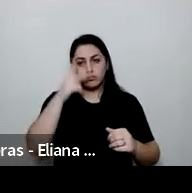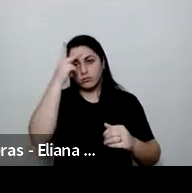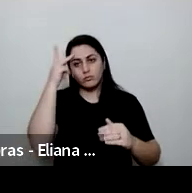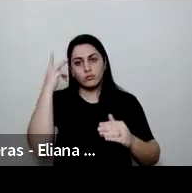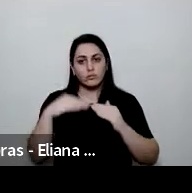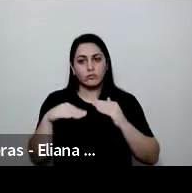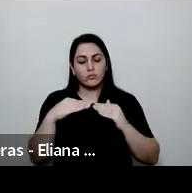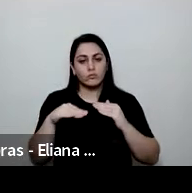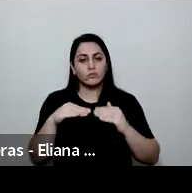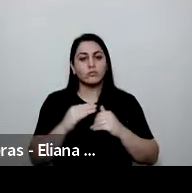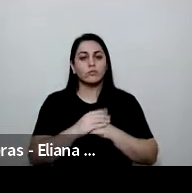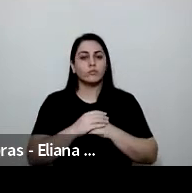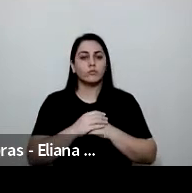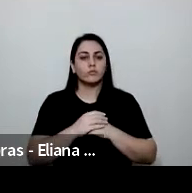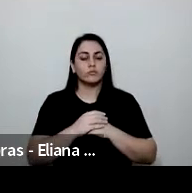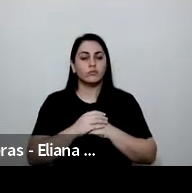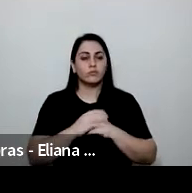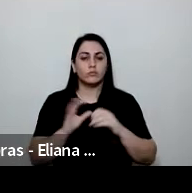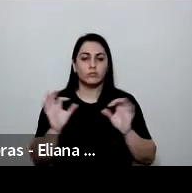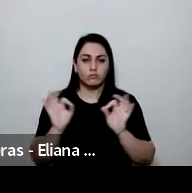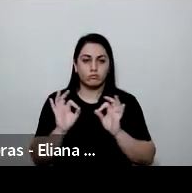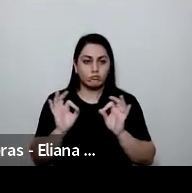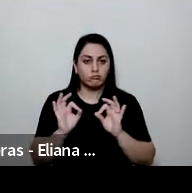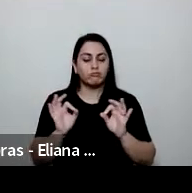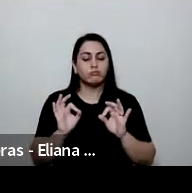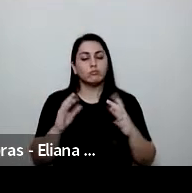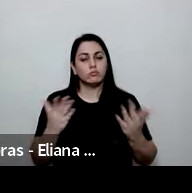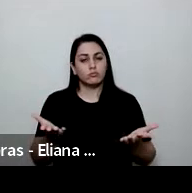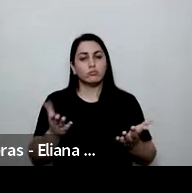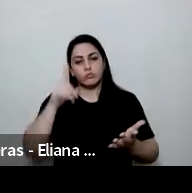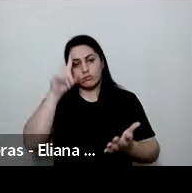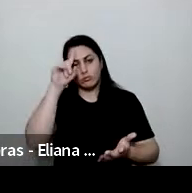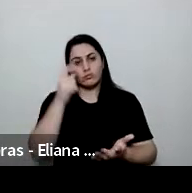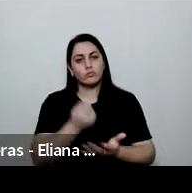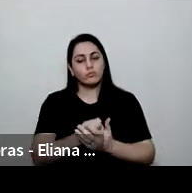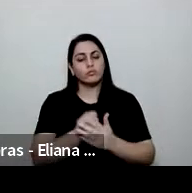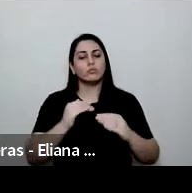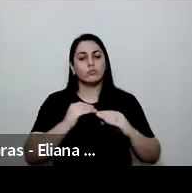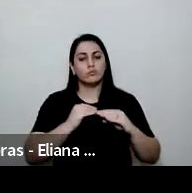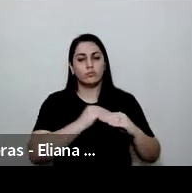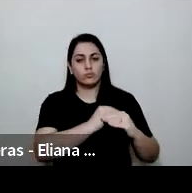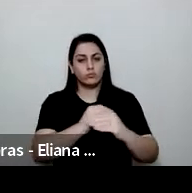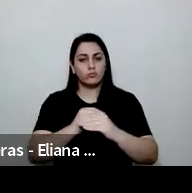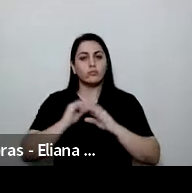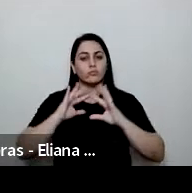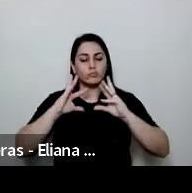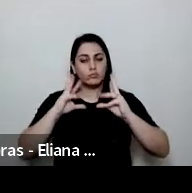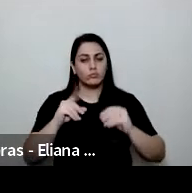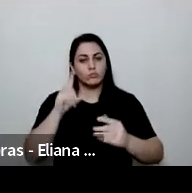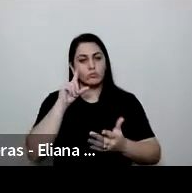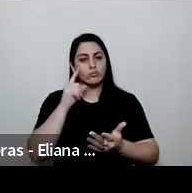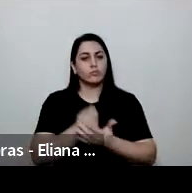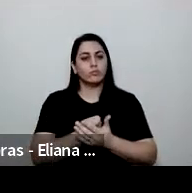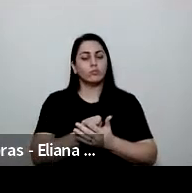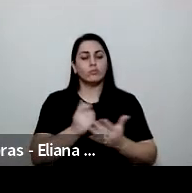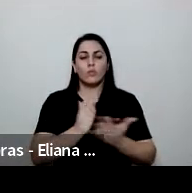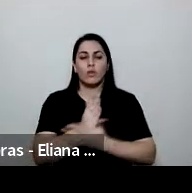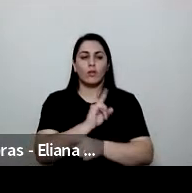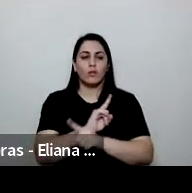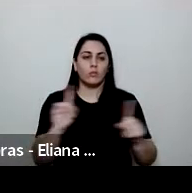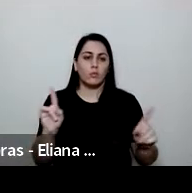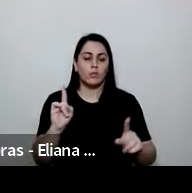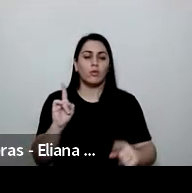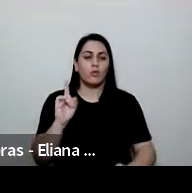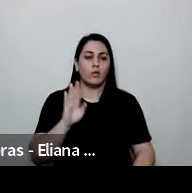nesse sentido e não havendo programa o resultado por unanimidade de votos esta coxa indeferiu o pedido de registro da candidatura